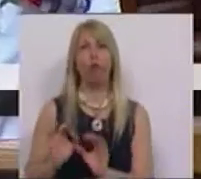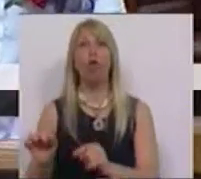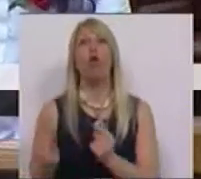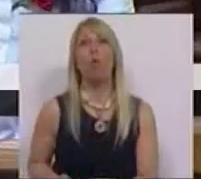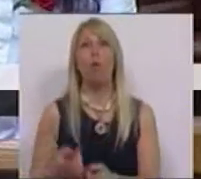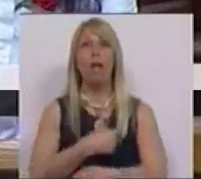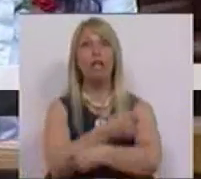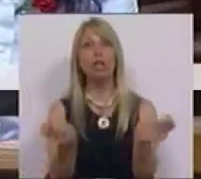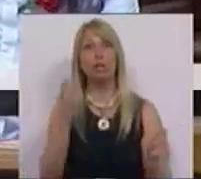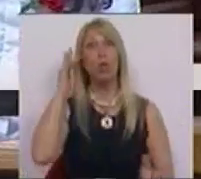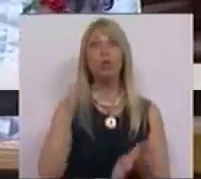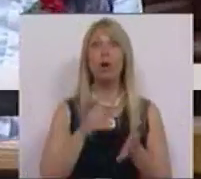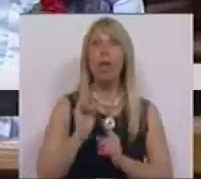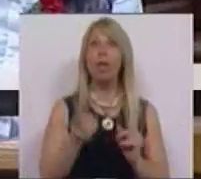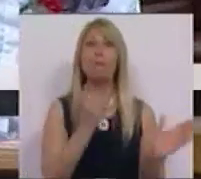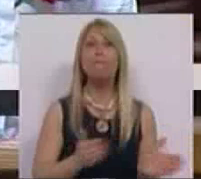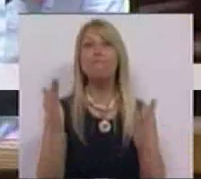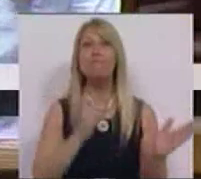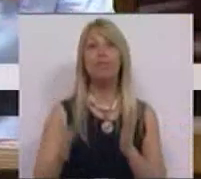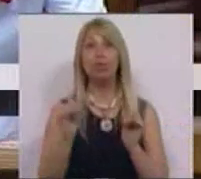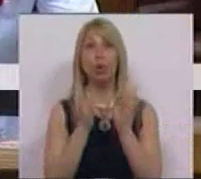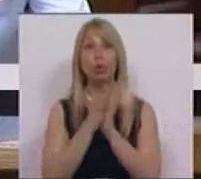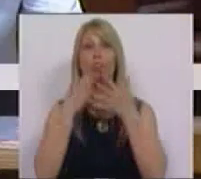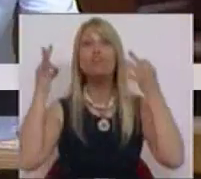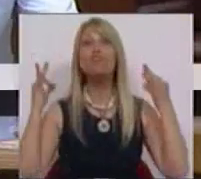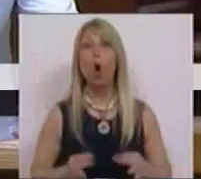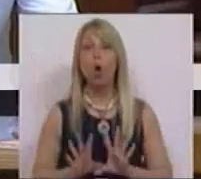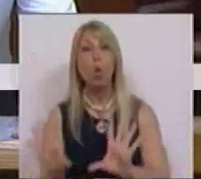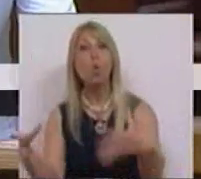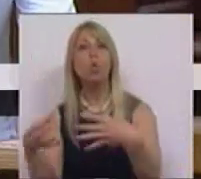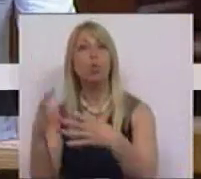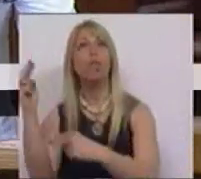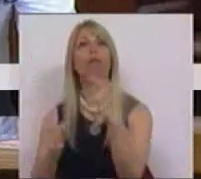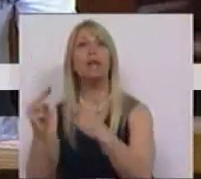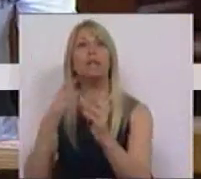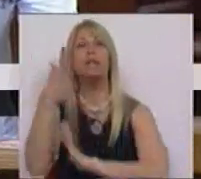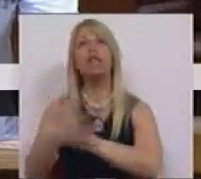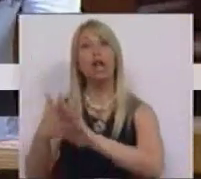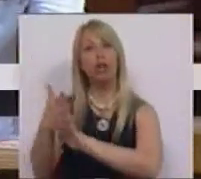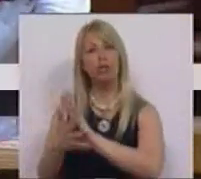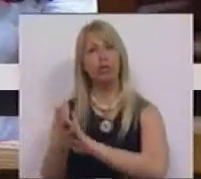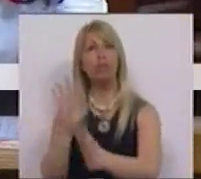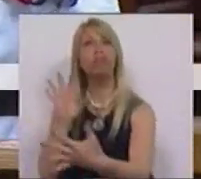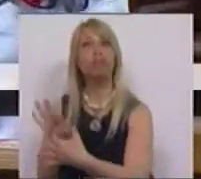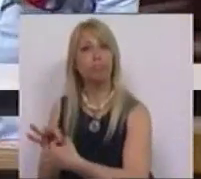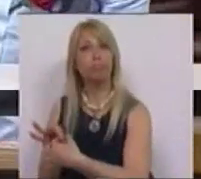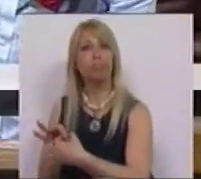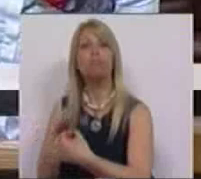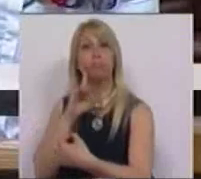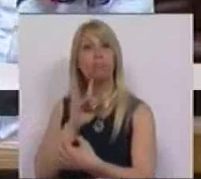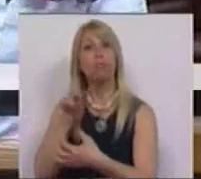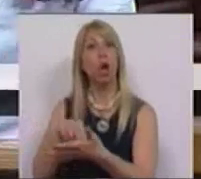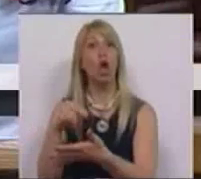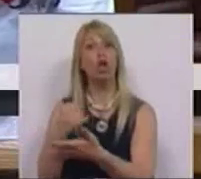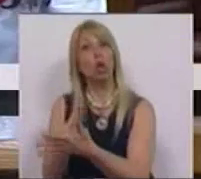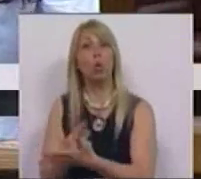o resultado daquilo que era produzido por todos a um punhado de financeiros e industriais situacionistas. Ela venceu um regime que